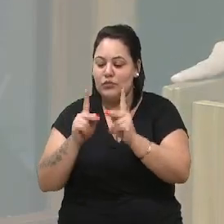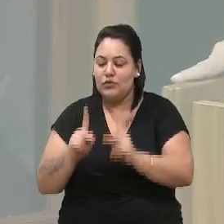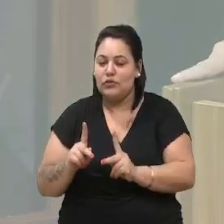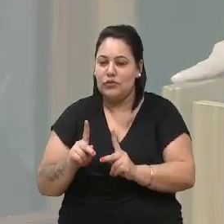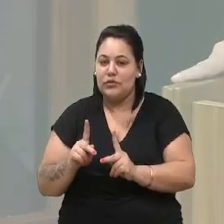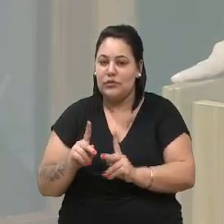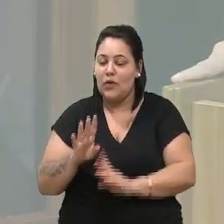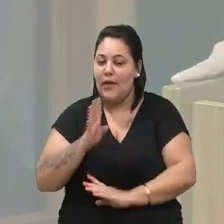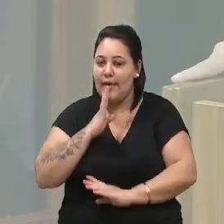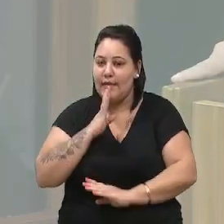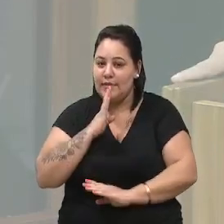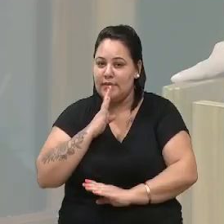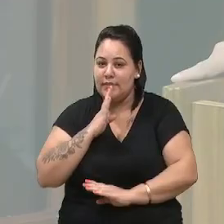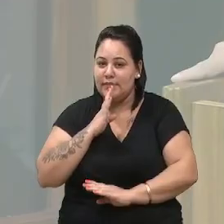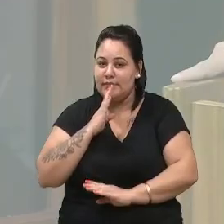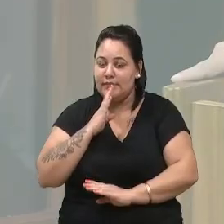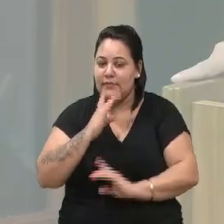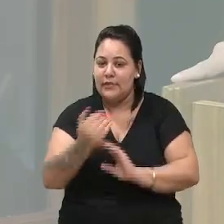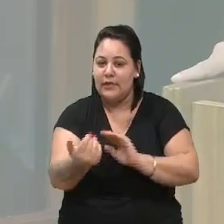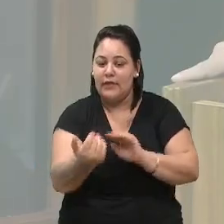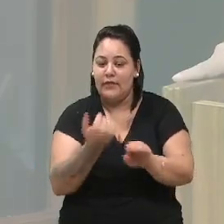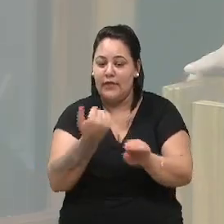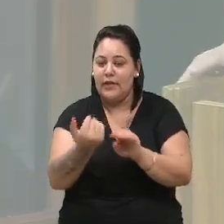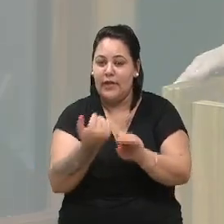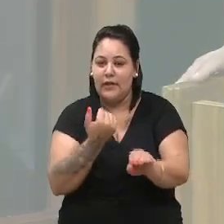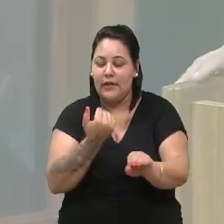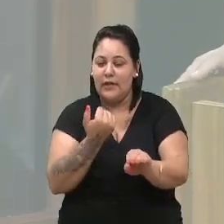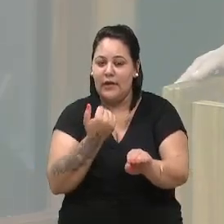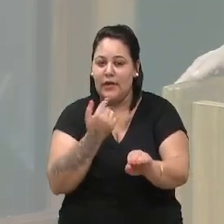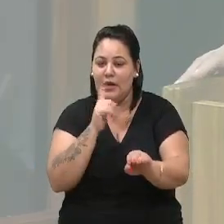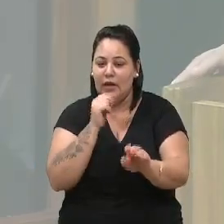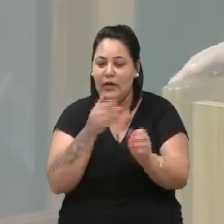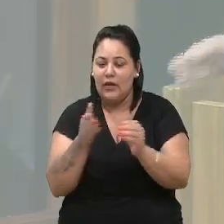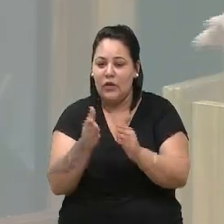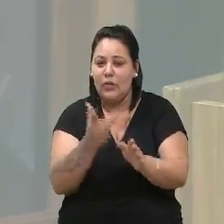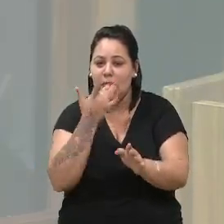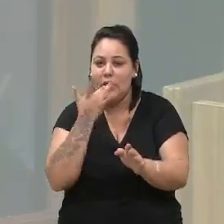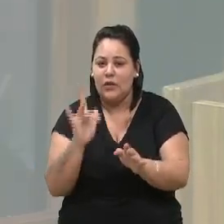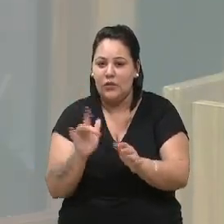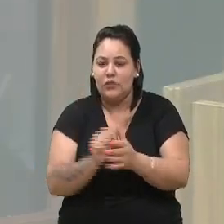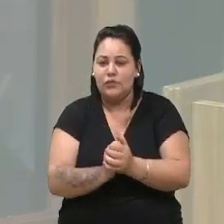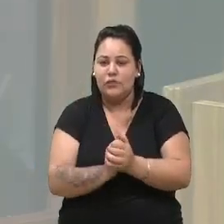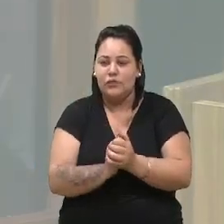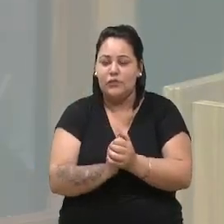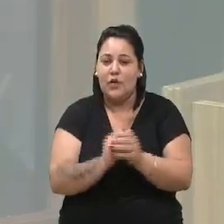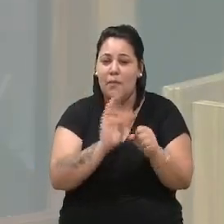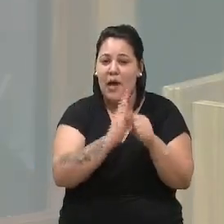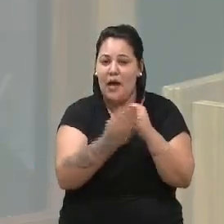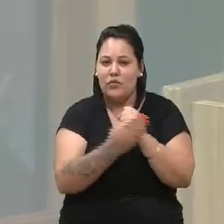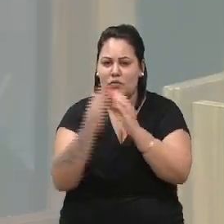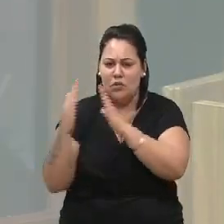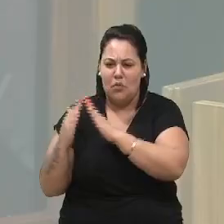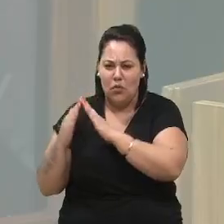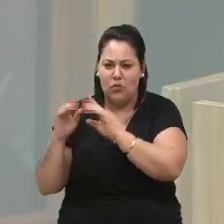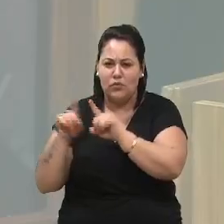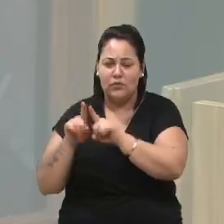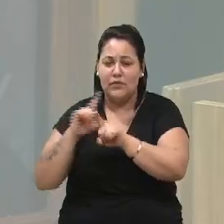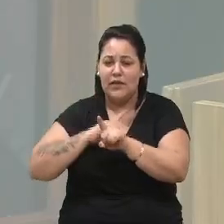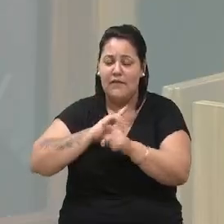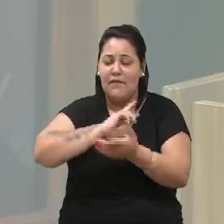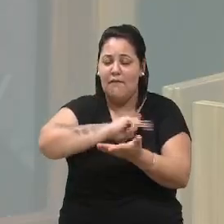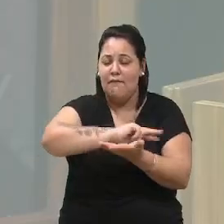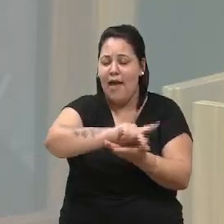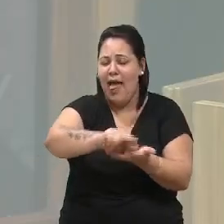Branco, né? Deve ser o bairro São Leopoldo ali. Uma escola que teve vários problemas na